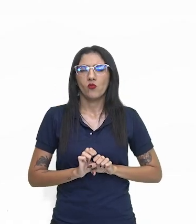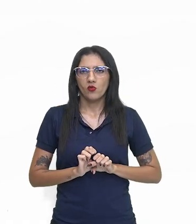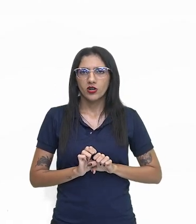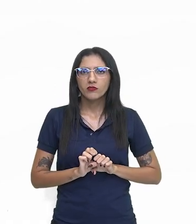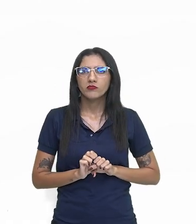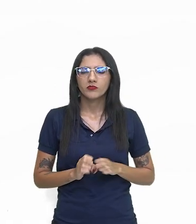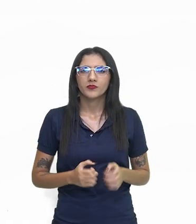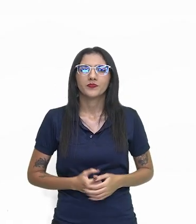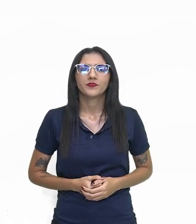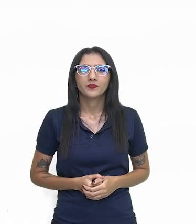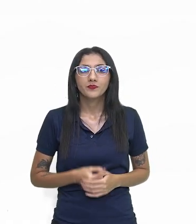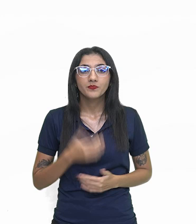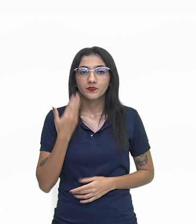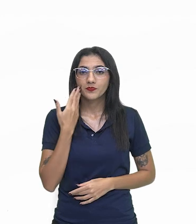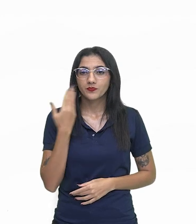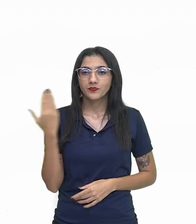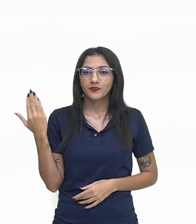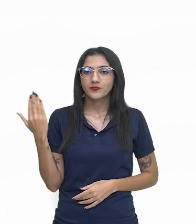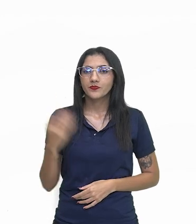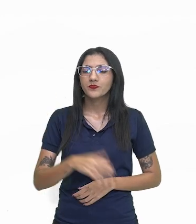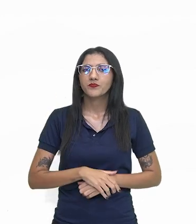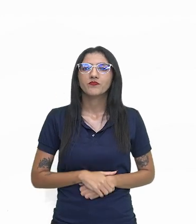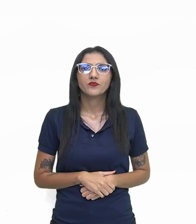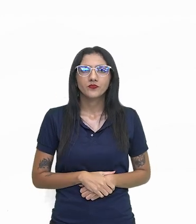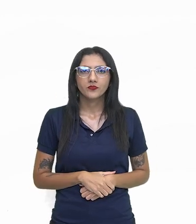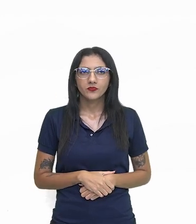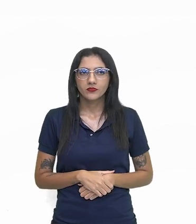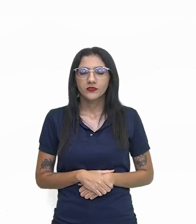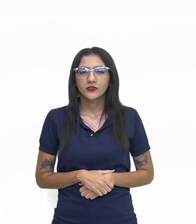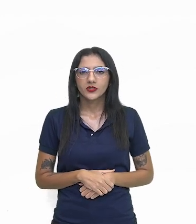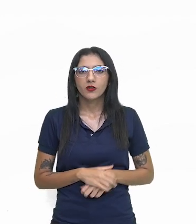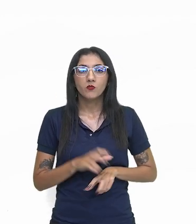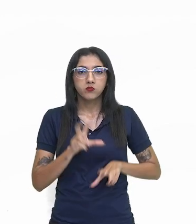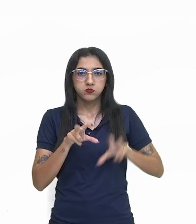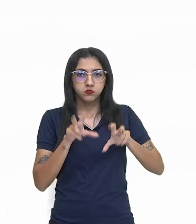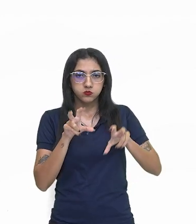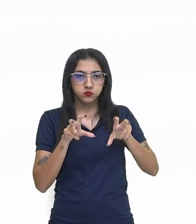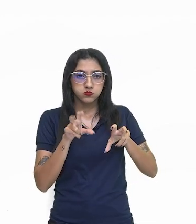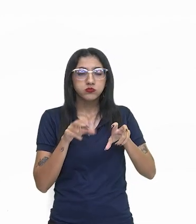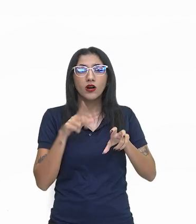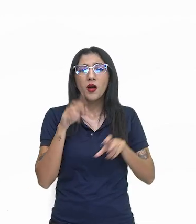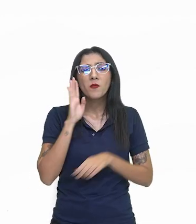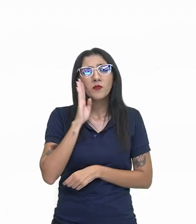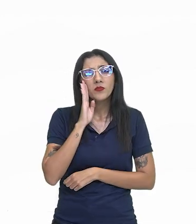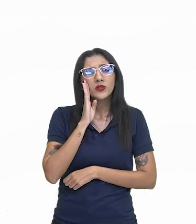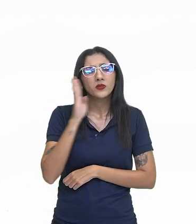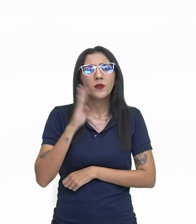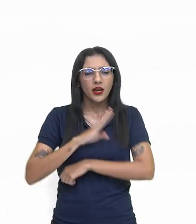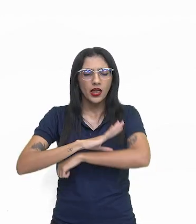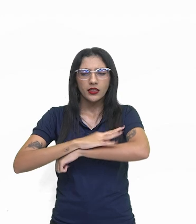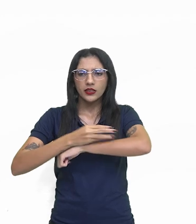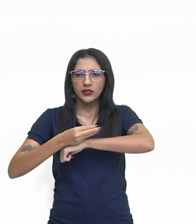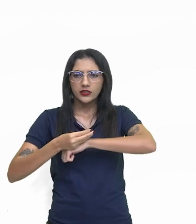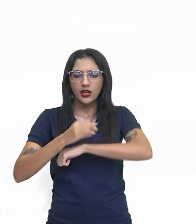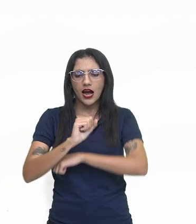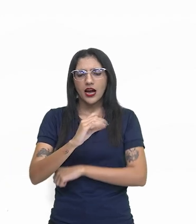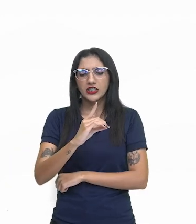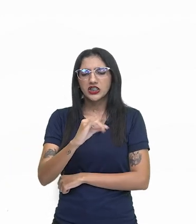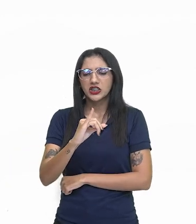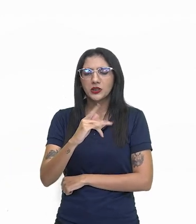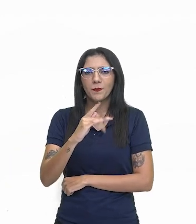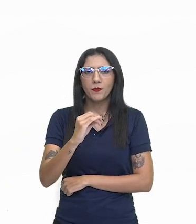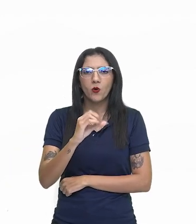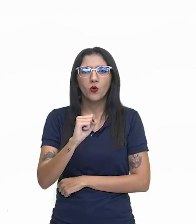das nádegas. As nádegas são compostas principalmente por tecido adiposo e por